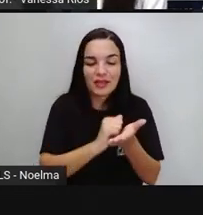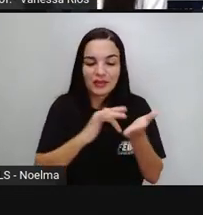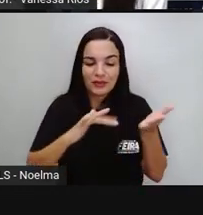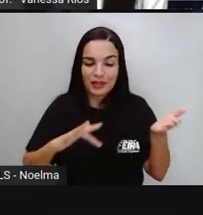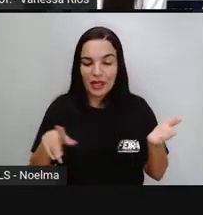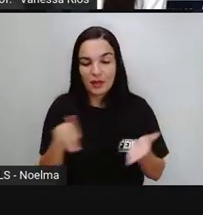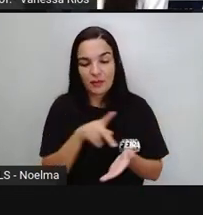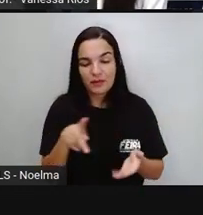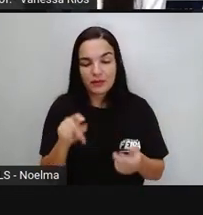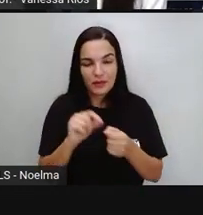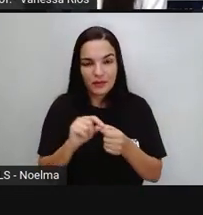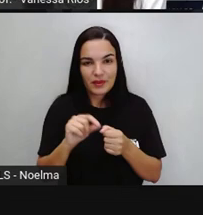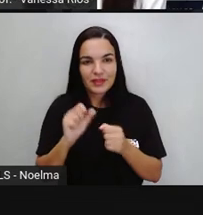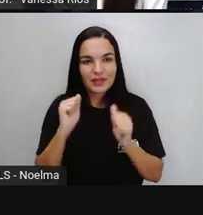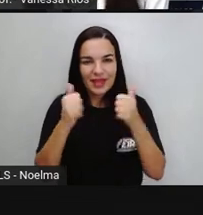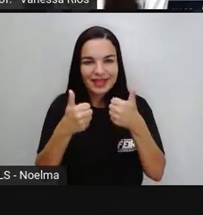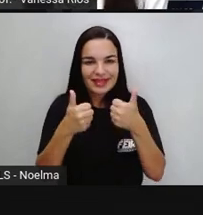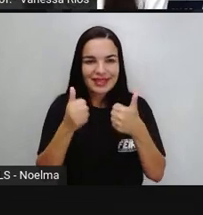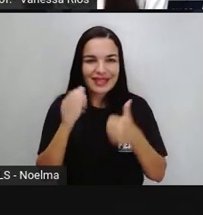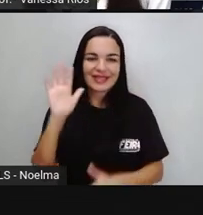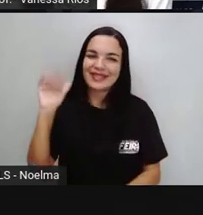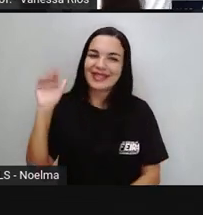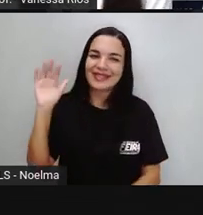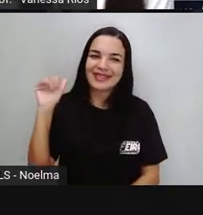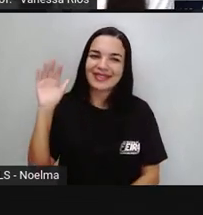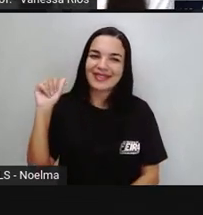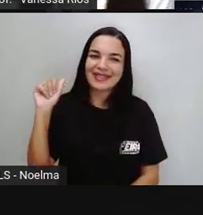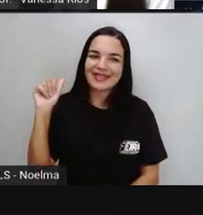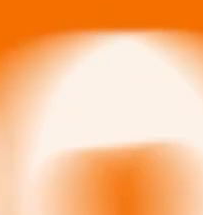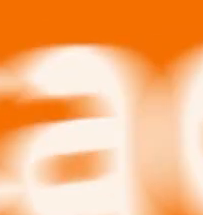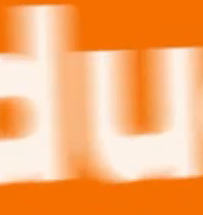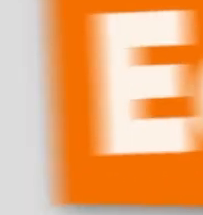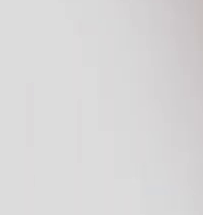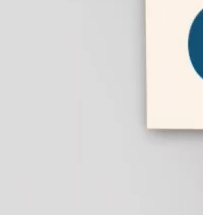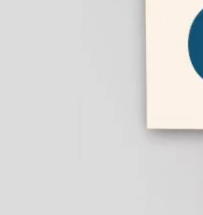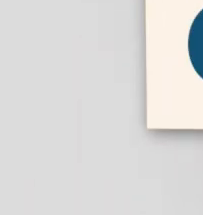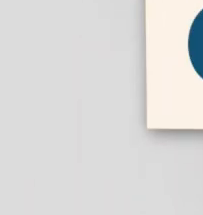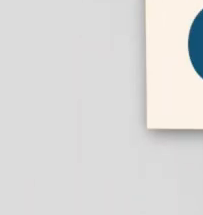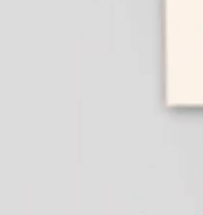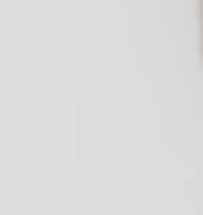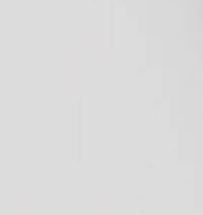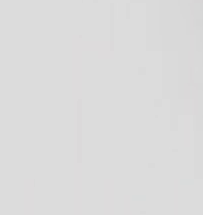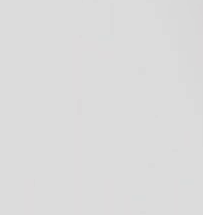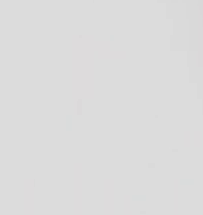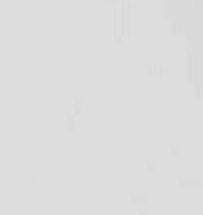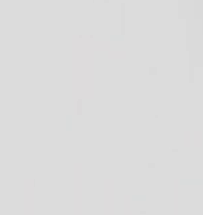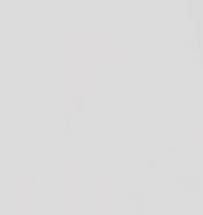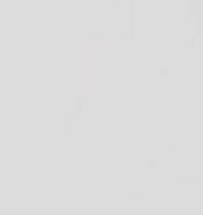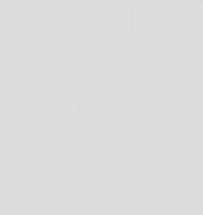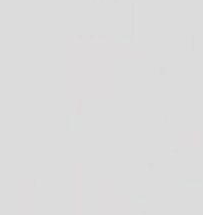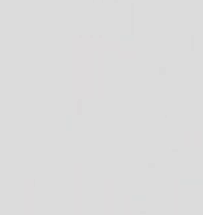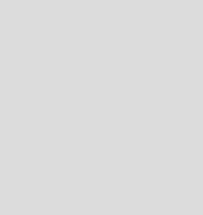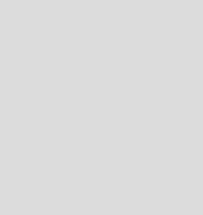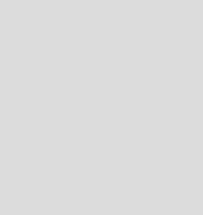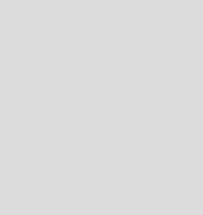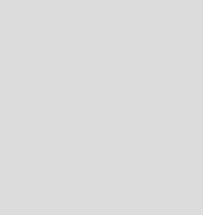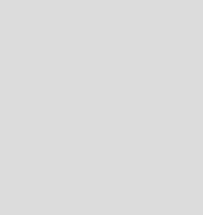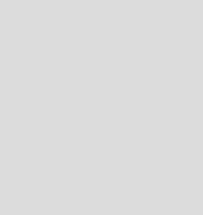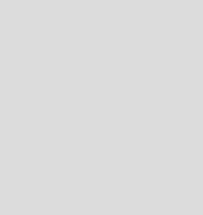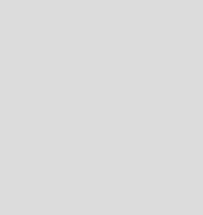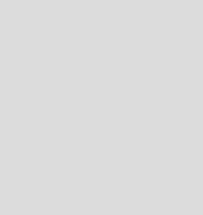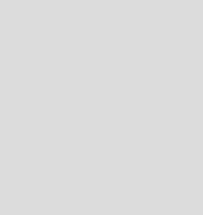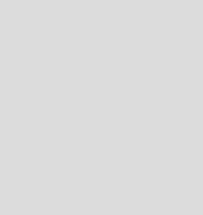parou, o seu professor, certo? Tchau, tchau, turma! Tchau, tchau, tchau!